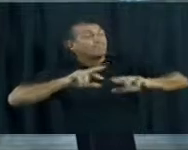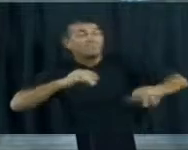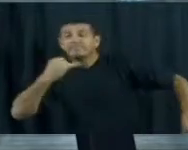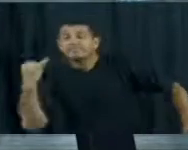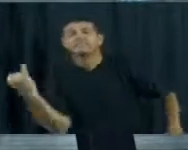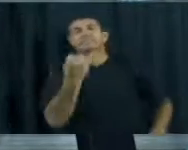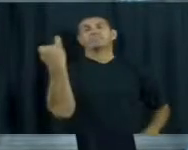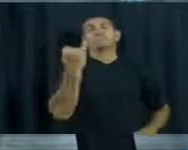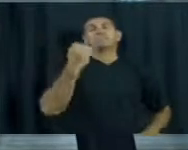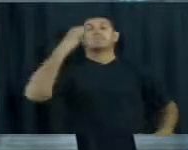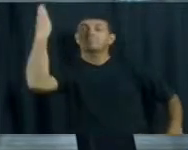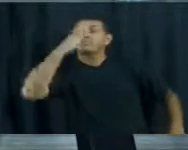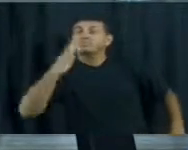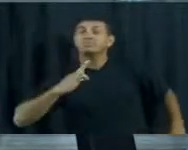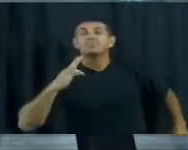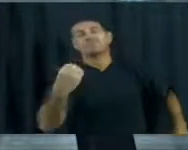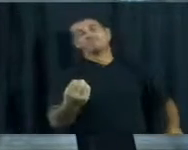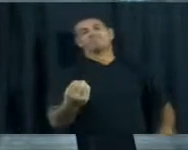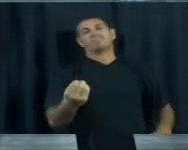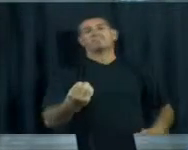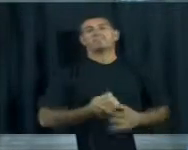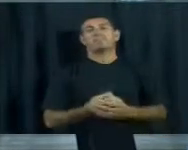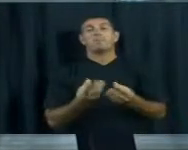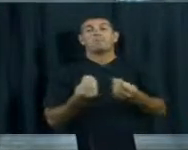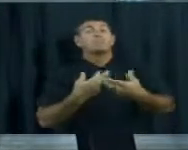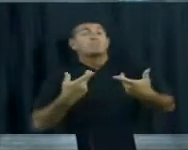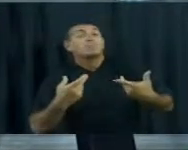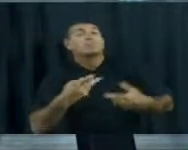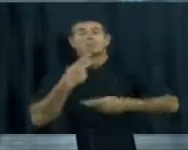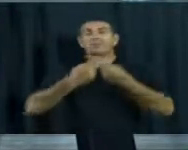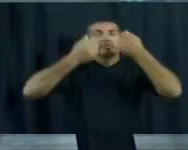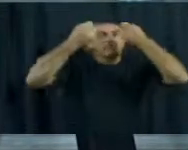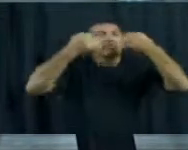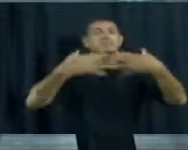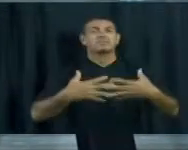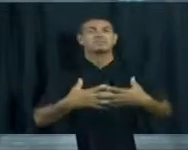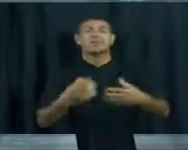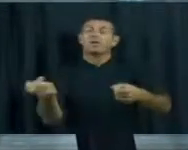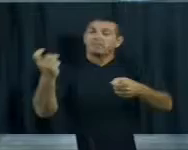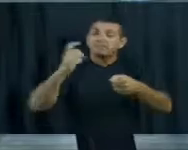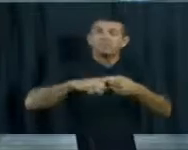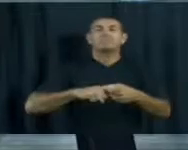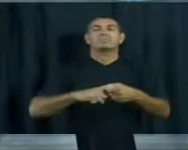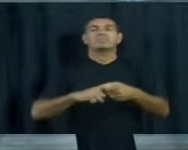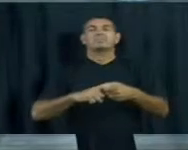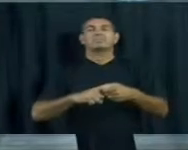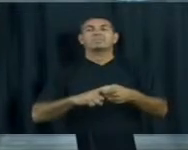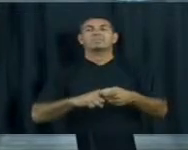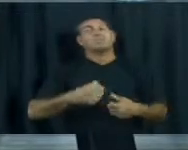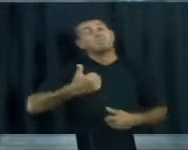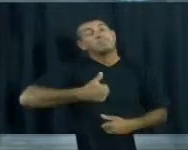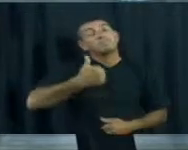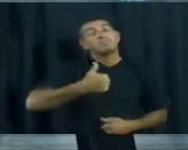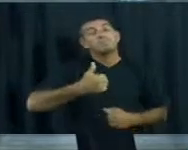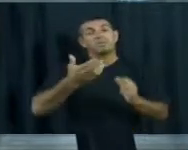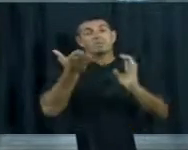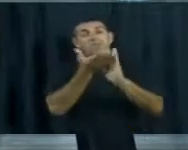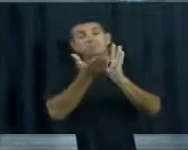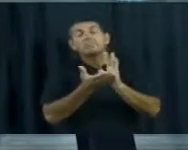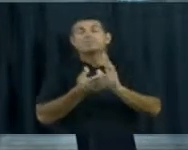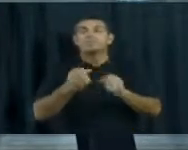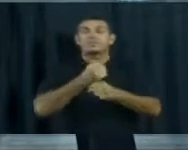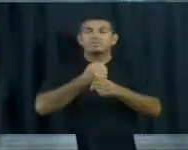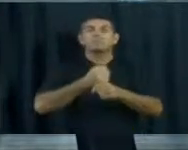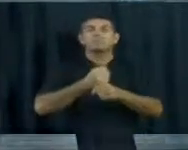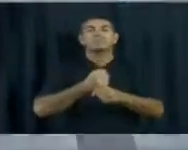diferenciado aí no nosso Brasil. E a gente tem muita coisa para falar. A gente já está voltando com o nosso primeiro programa do ano.